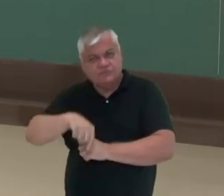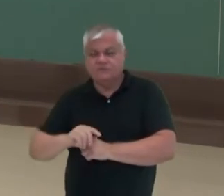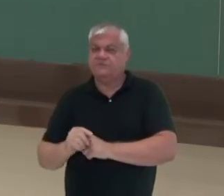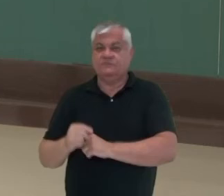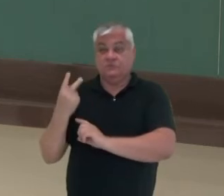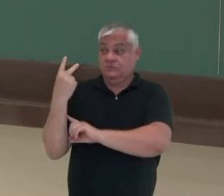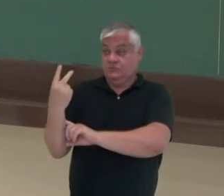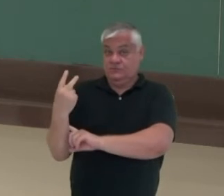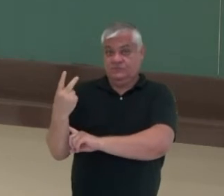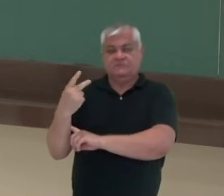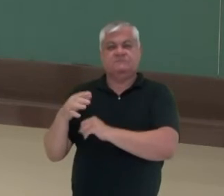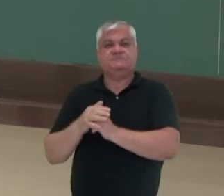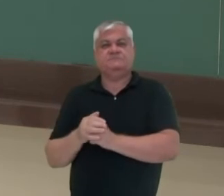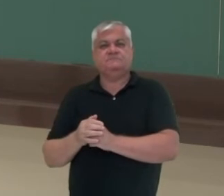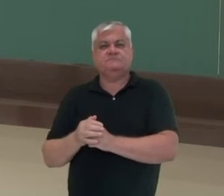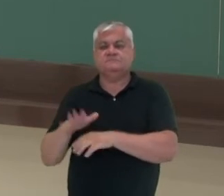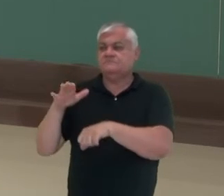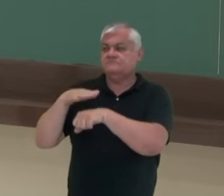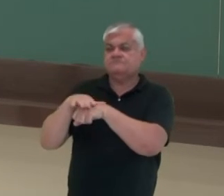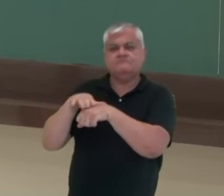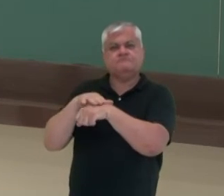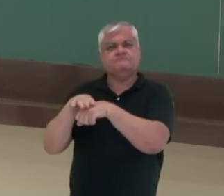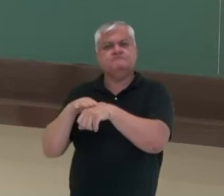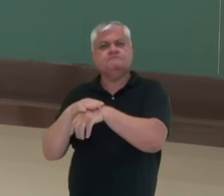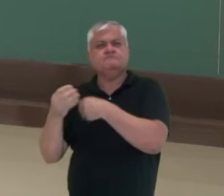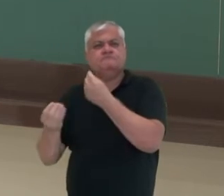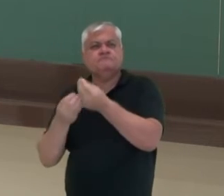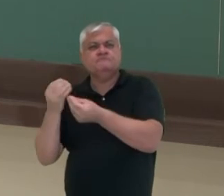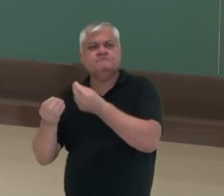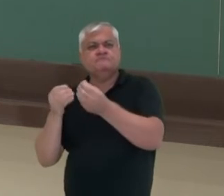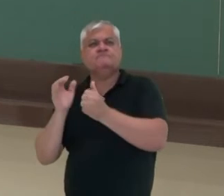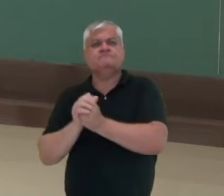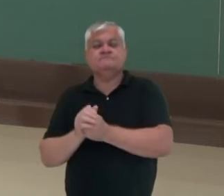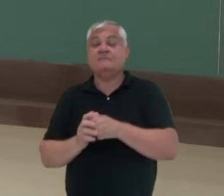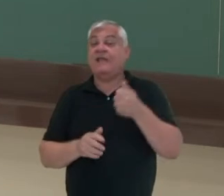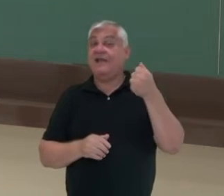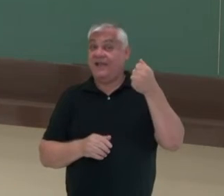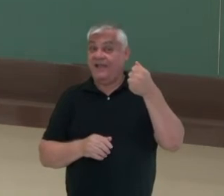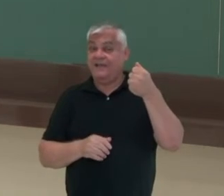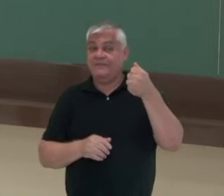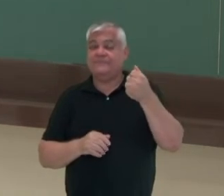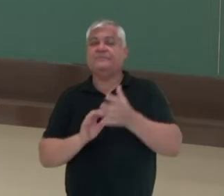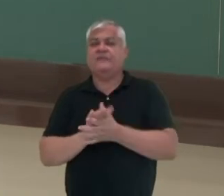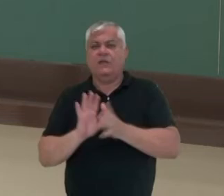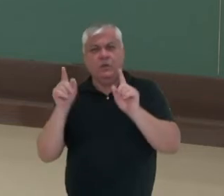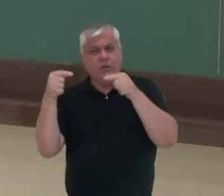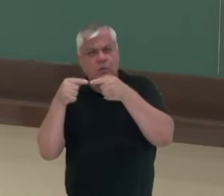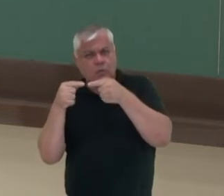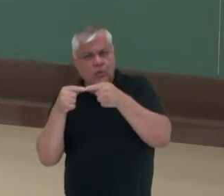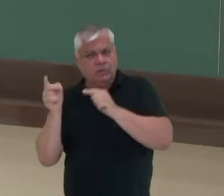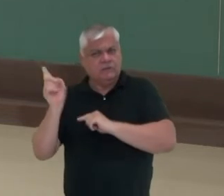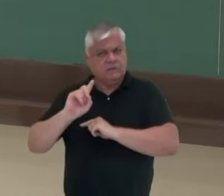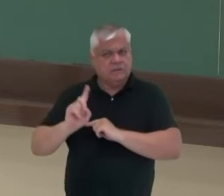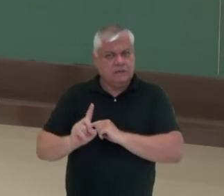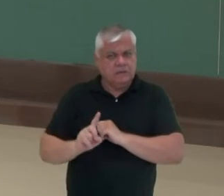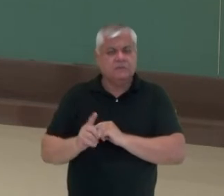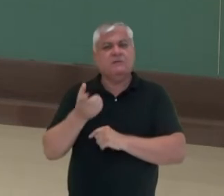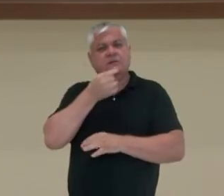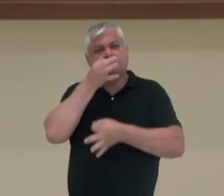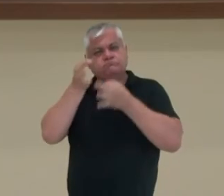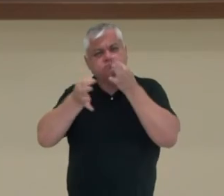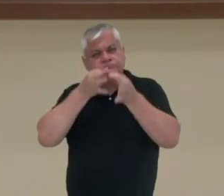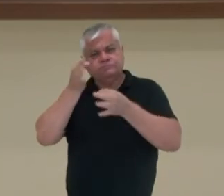lá então. Discutam a proposição feita aqui na letra A, se concordam com ela e